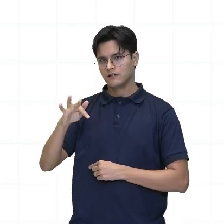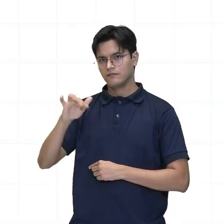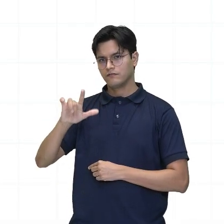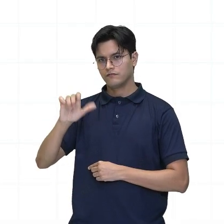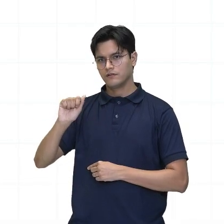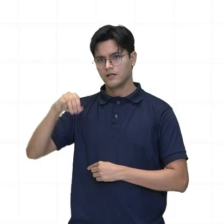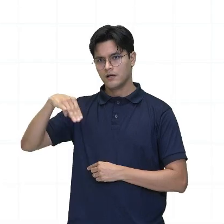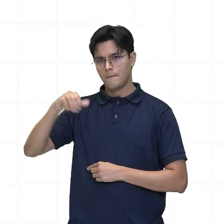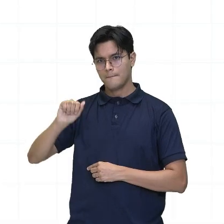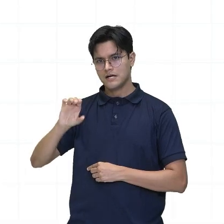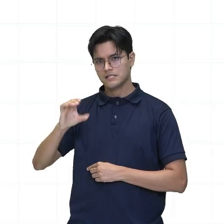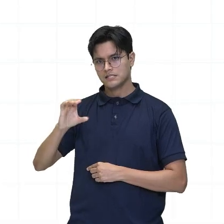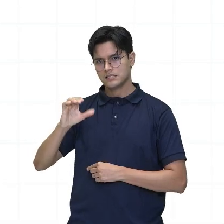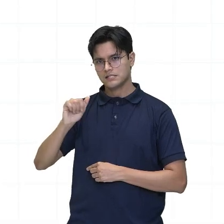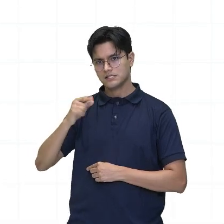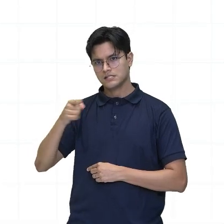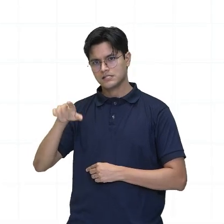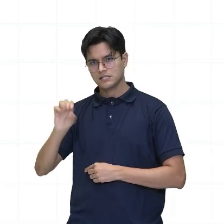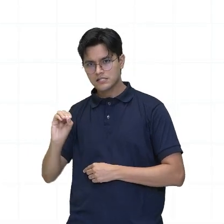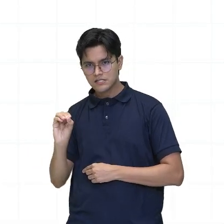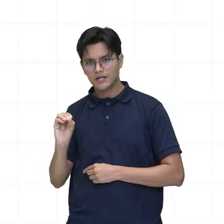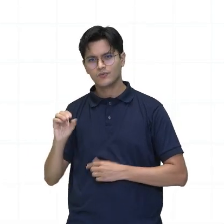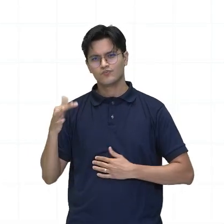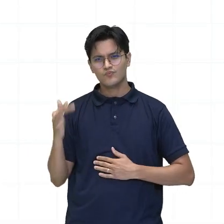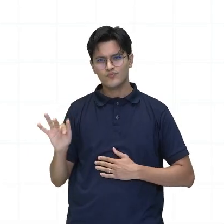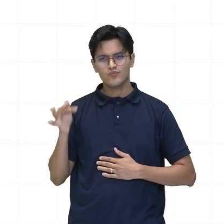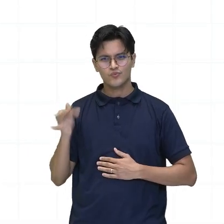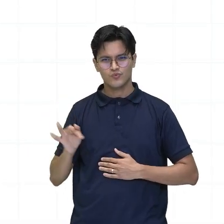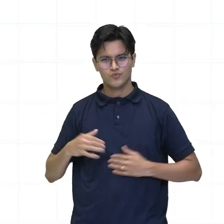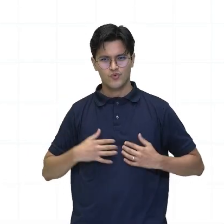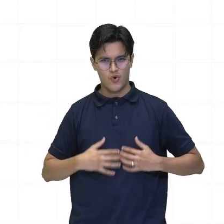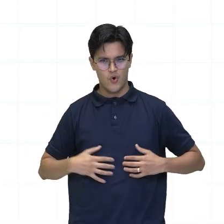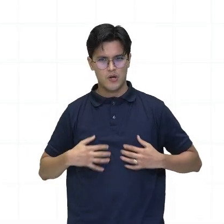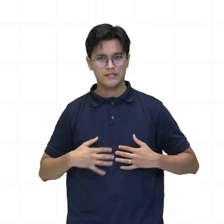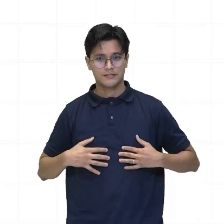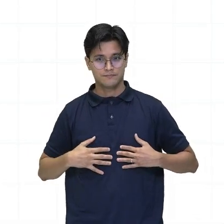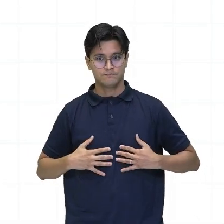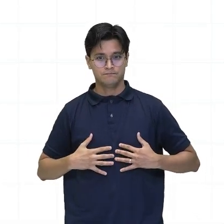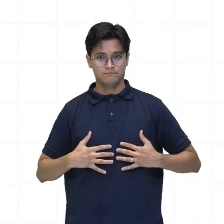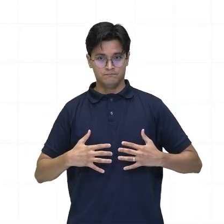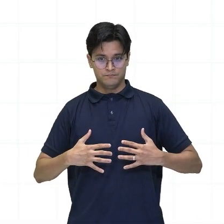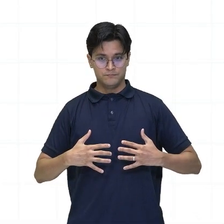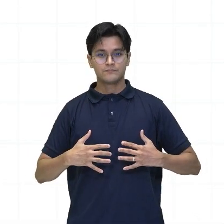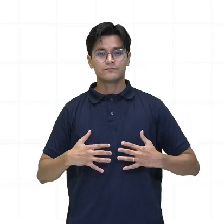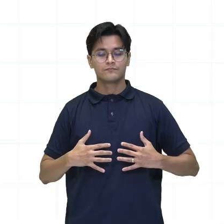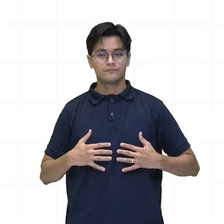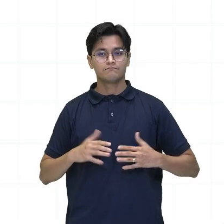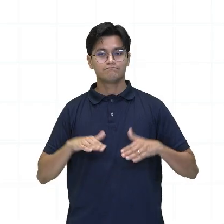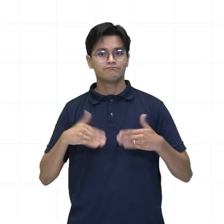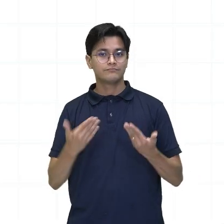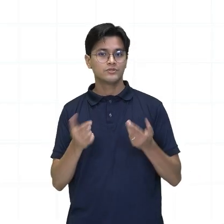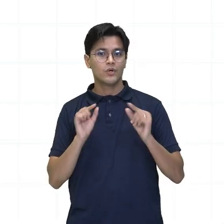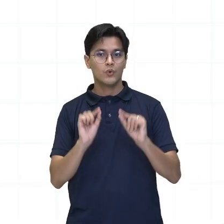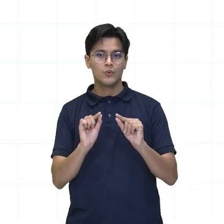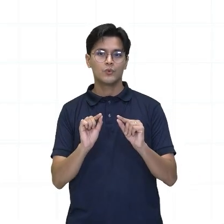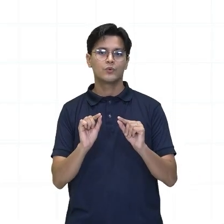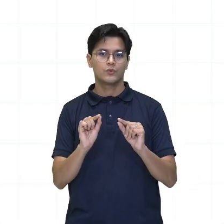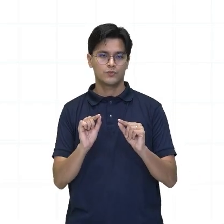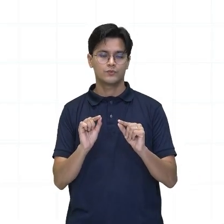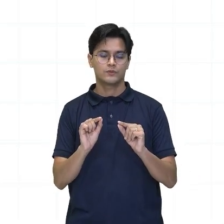Dessas partes do órgão pulmão, em que eles